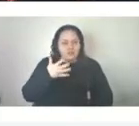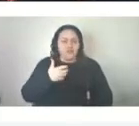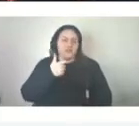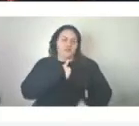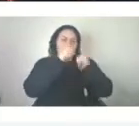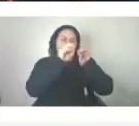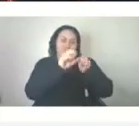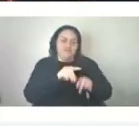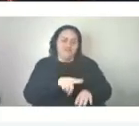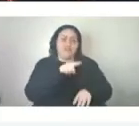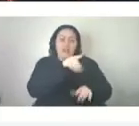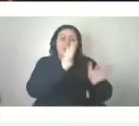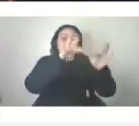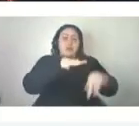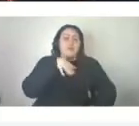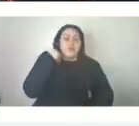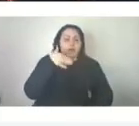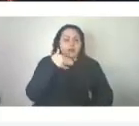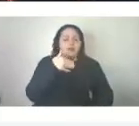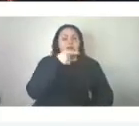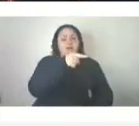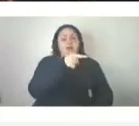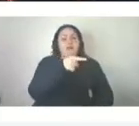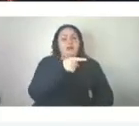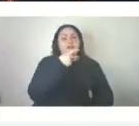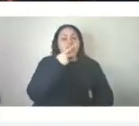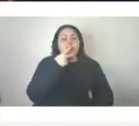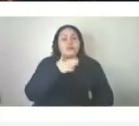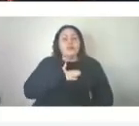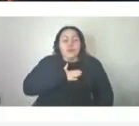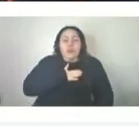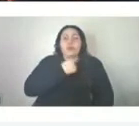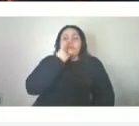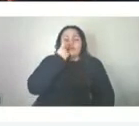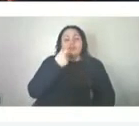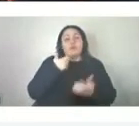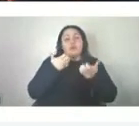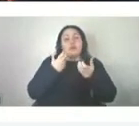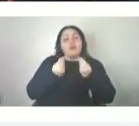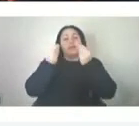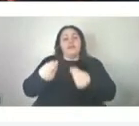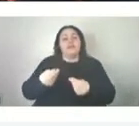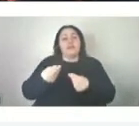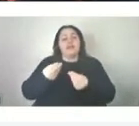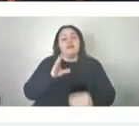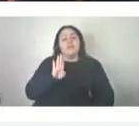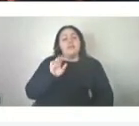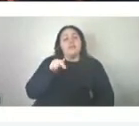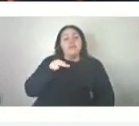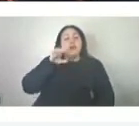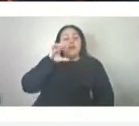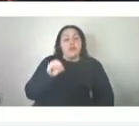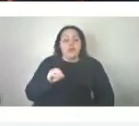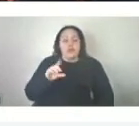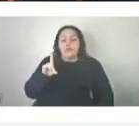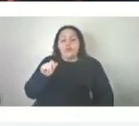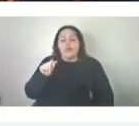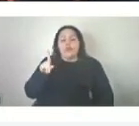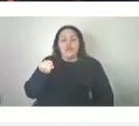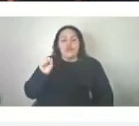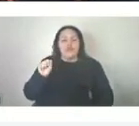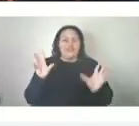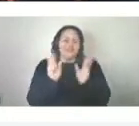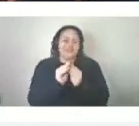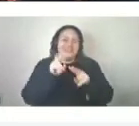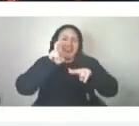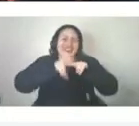me inspirei e queria te entregar o meu banco de dados. Né? Essa imagem aí que ela fez para mim no final do encontro. Pode